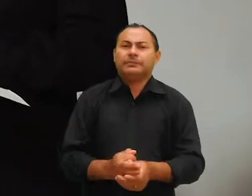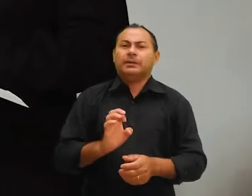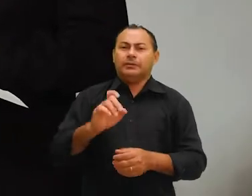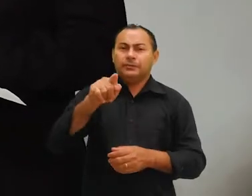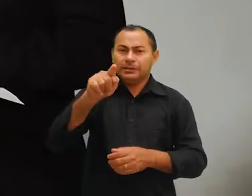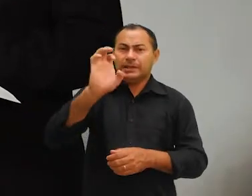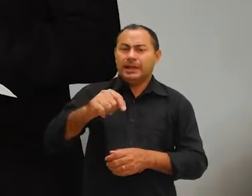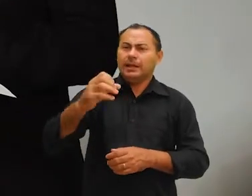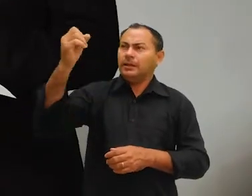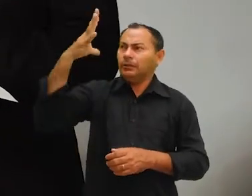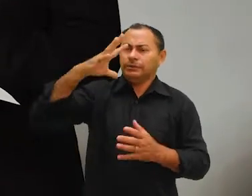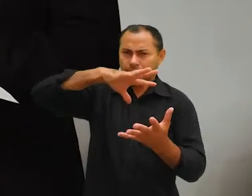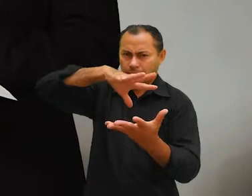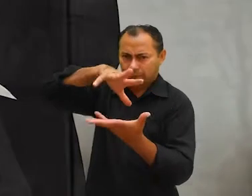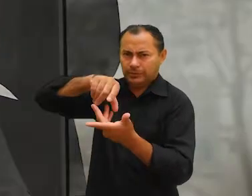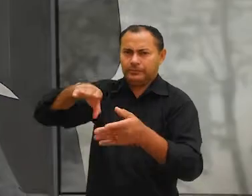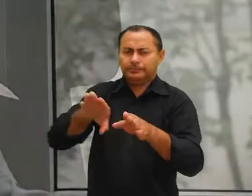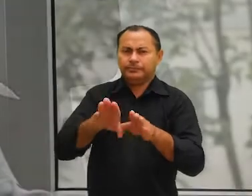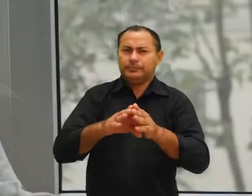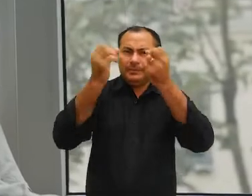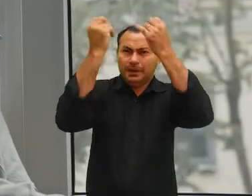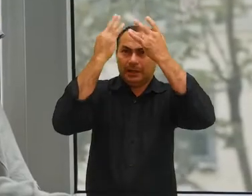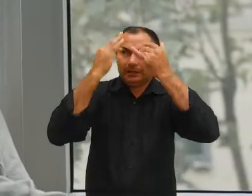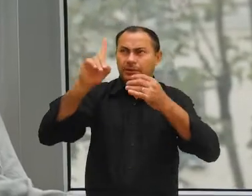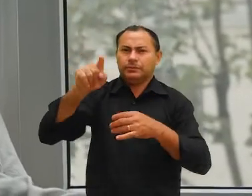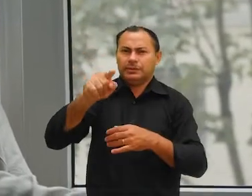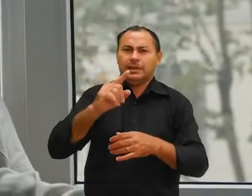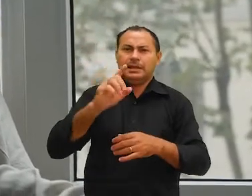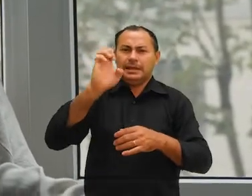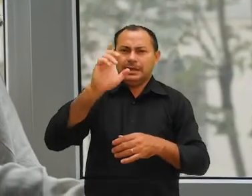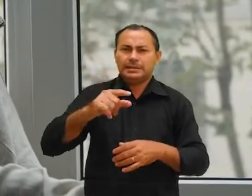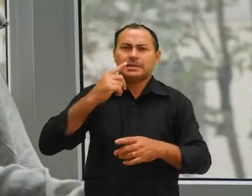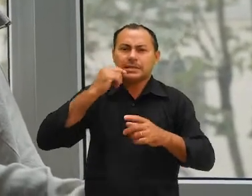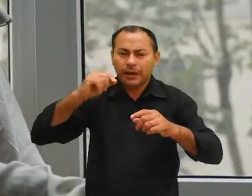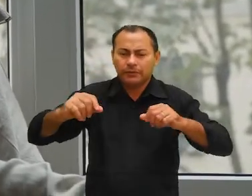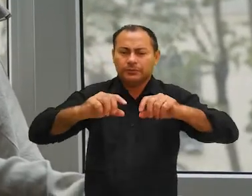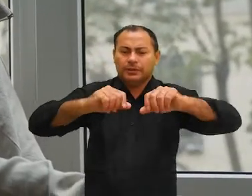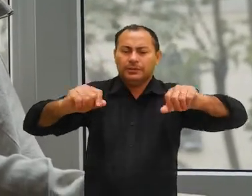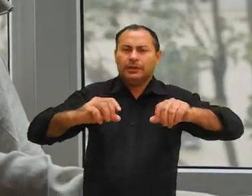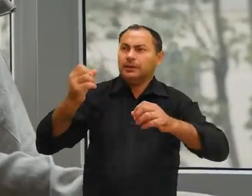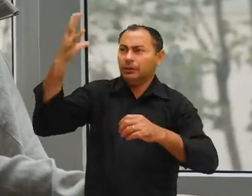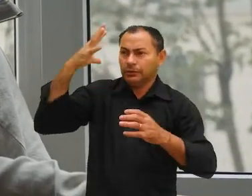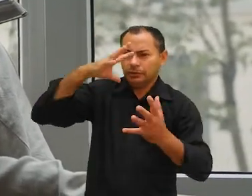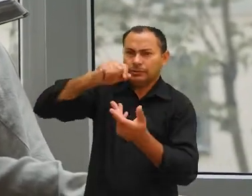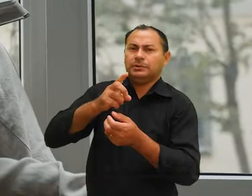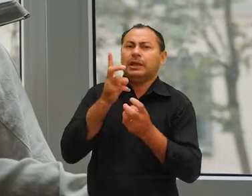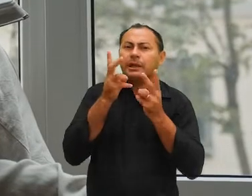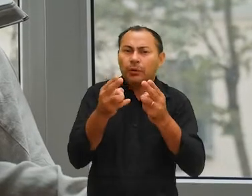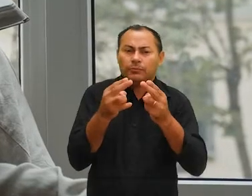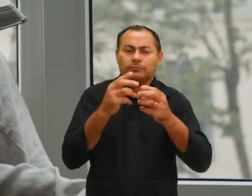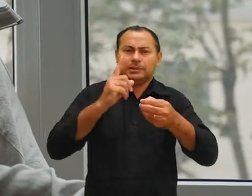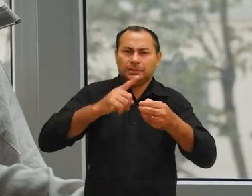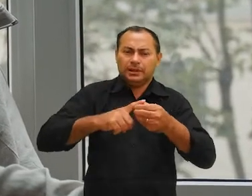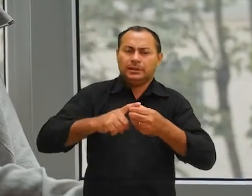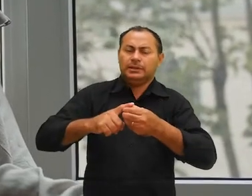é luso do mundo também e se pela graça de Deus você é o sal da terra EA luz do mundo você será como uma